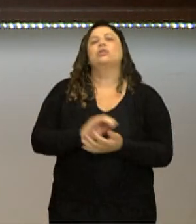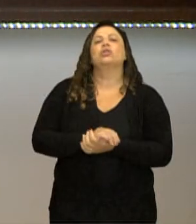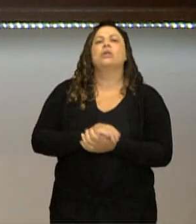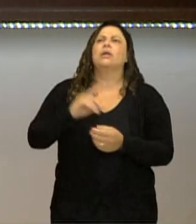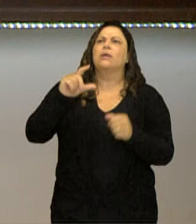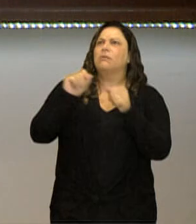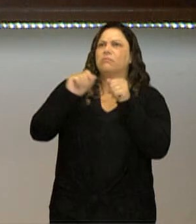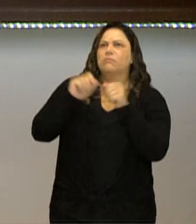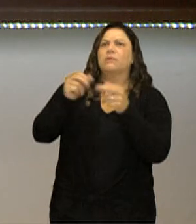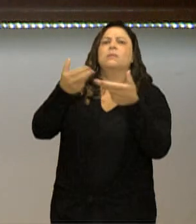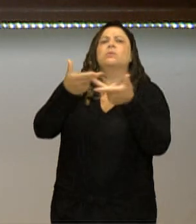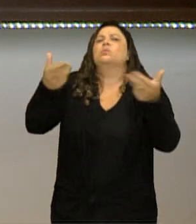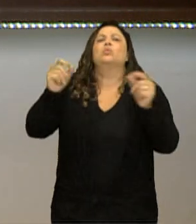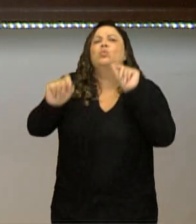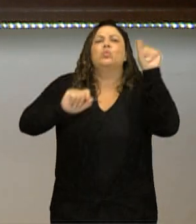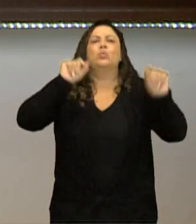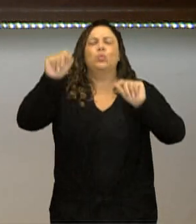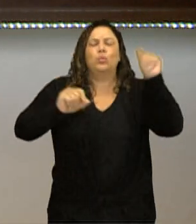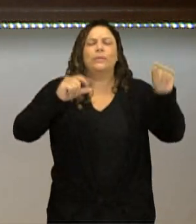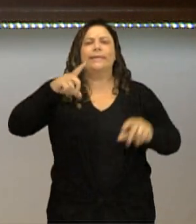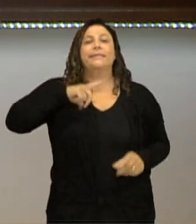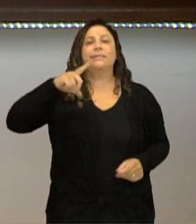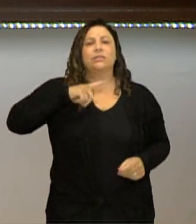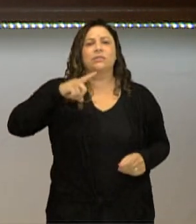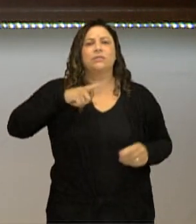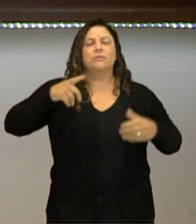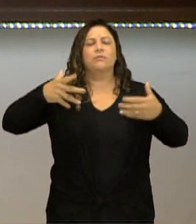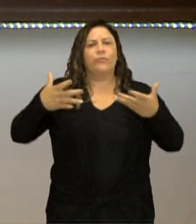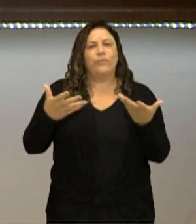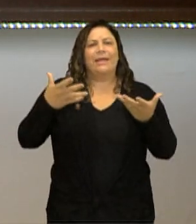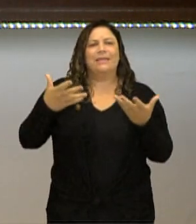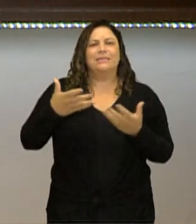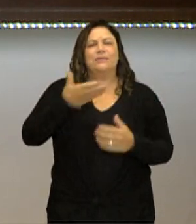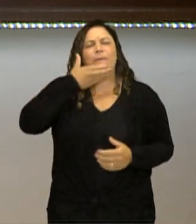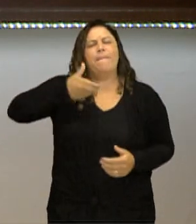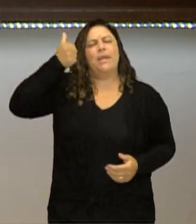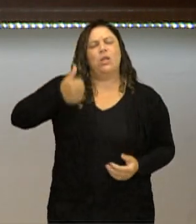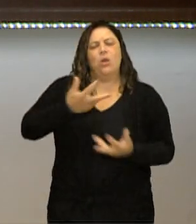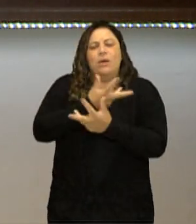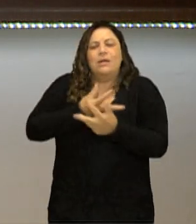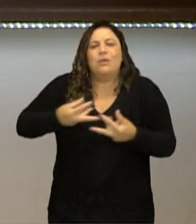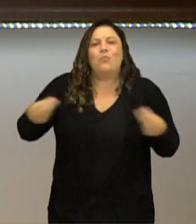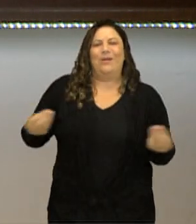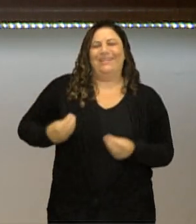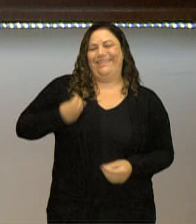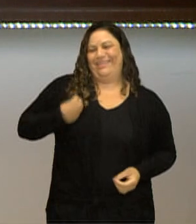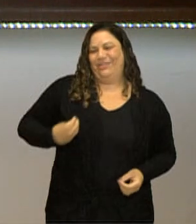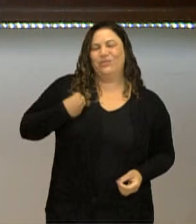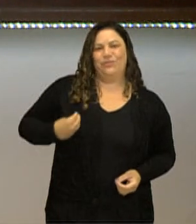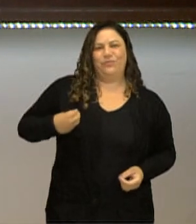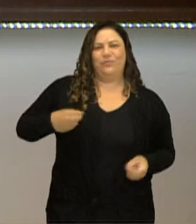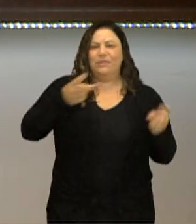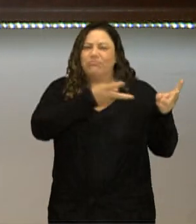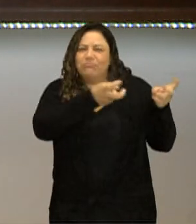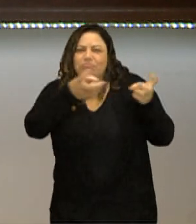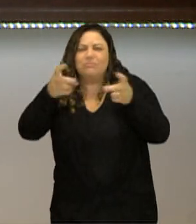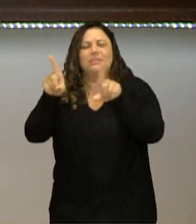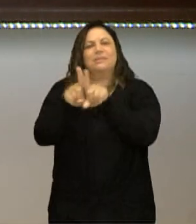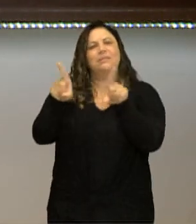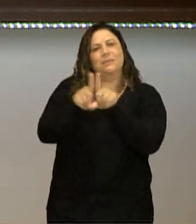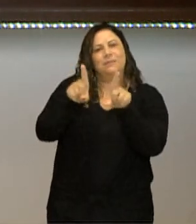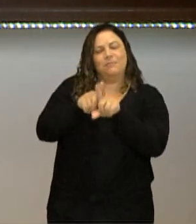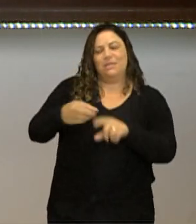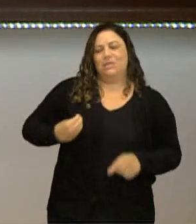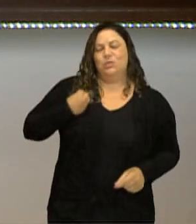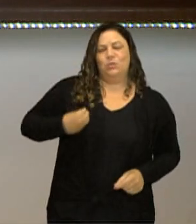faz uma imunização ali para o ataque, o invasor. Como é que ela funciona? Através da introdução no organismo